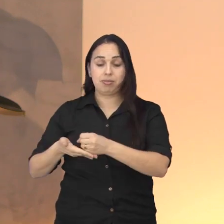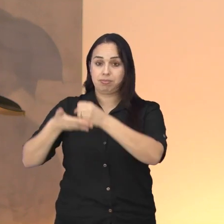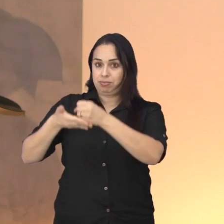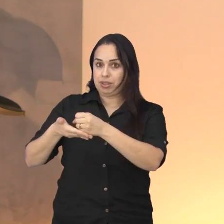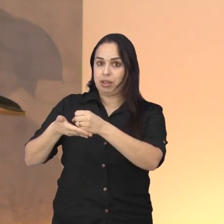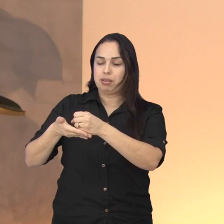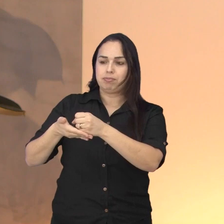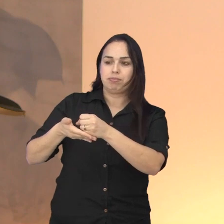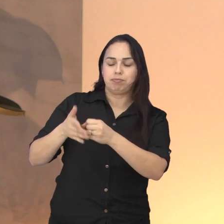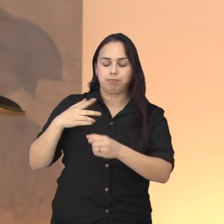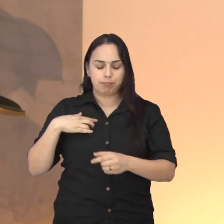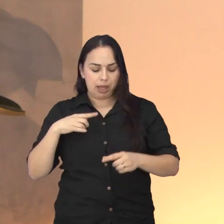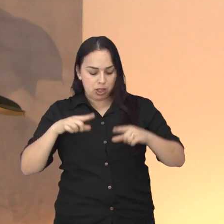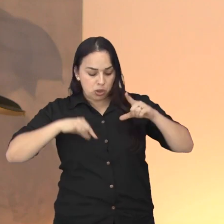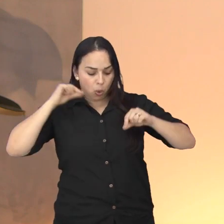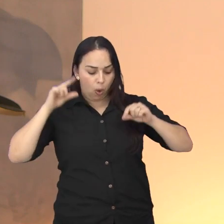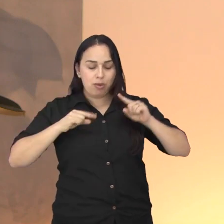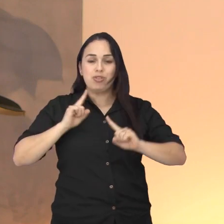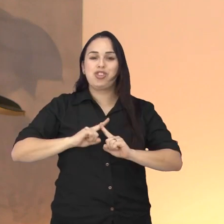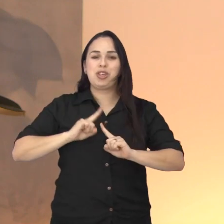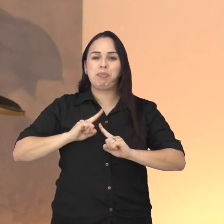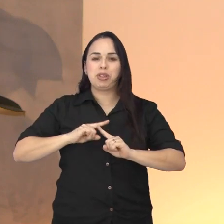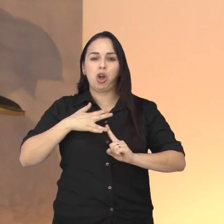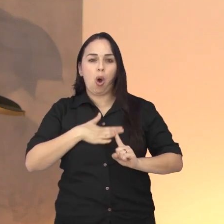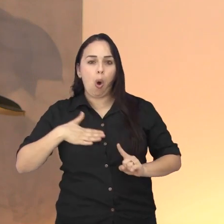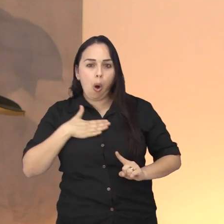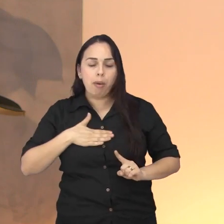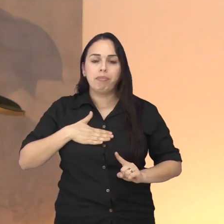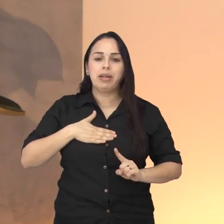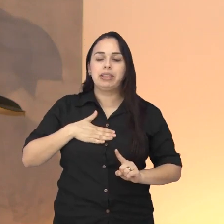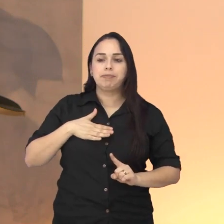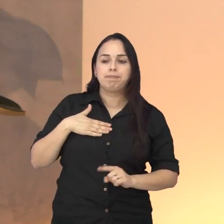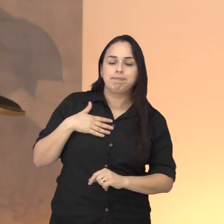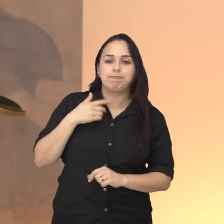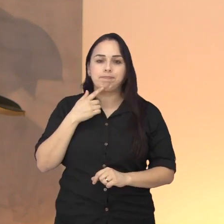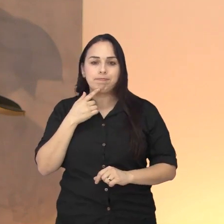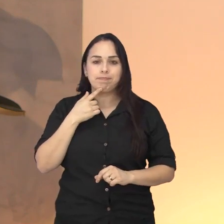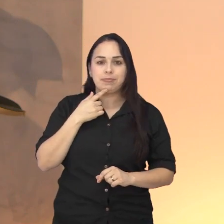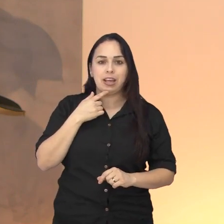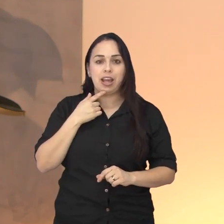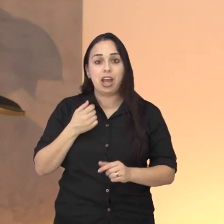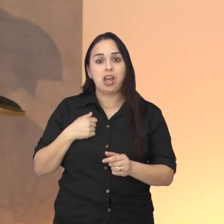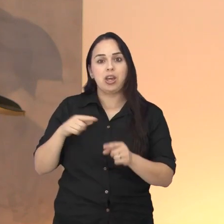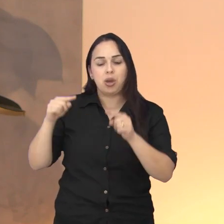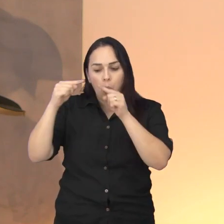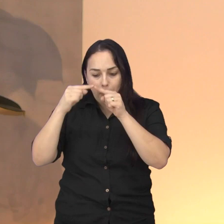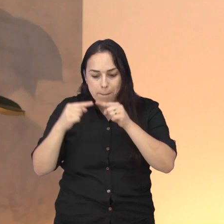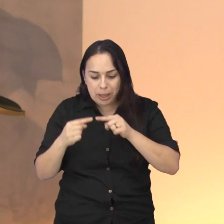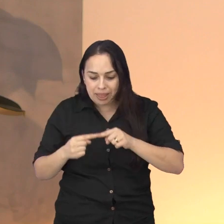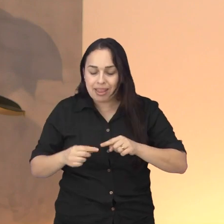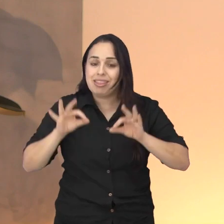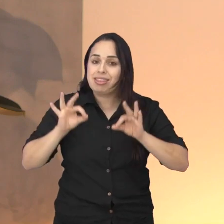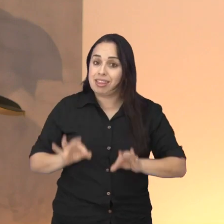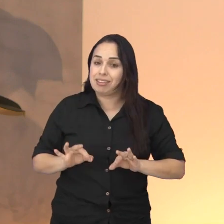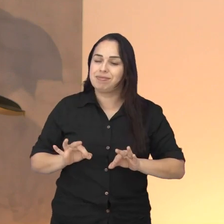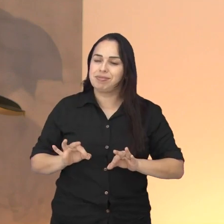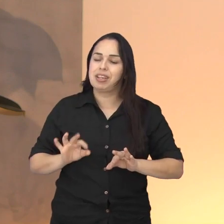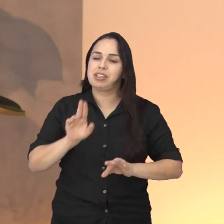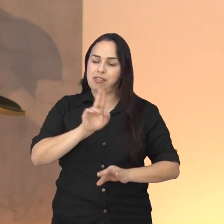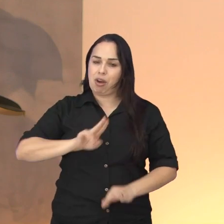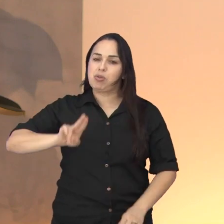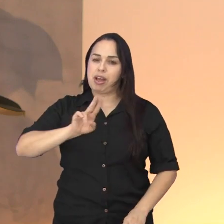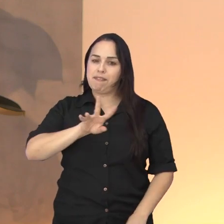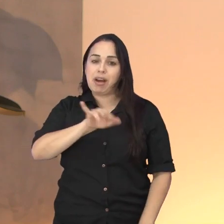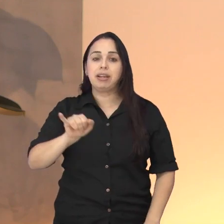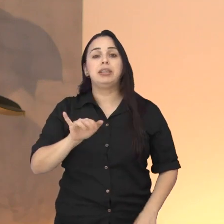sustentabilidade ela vem a partir daí, você identifica o seu estilo pessoal, vê a tendência e se você consegue captar na tendência aquilo que combina com você,